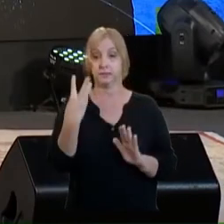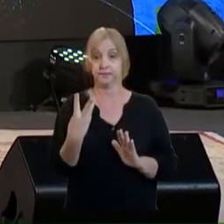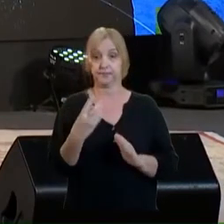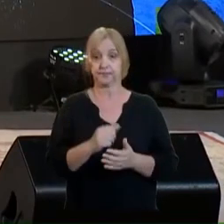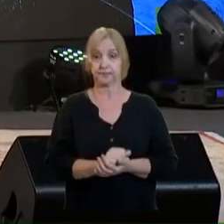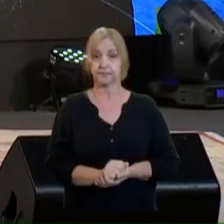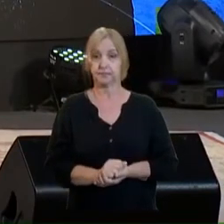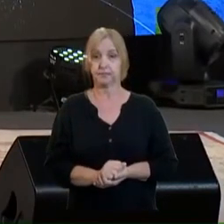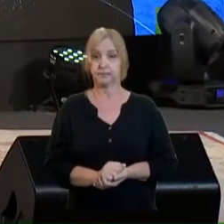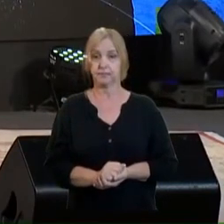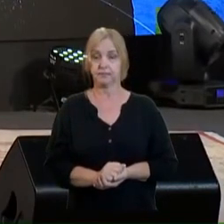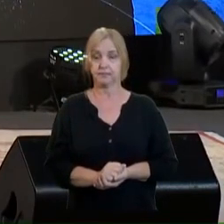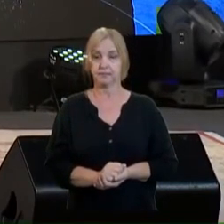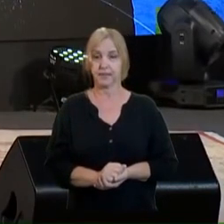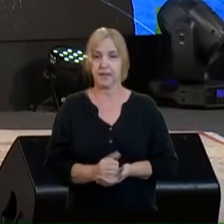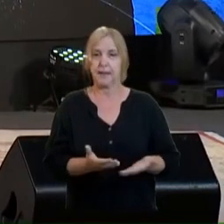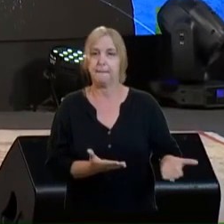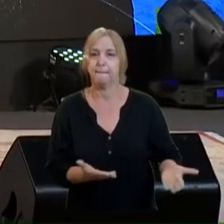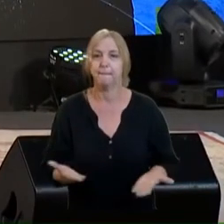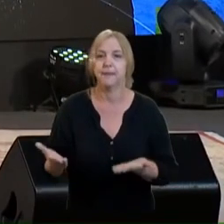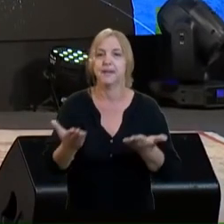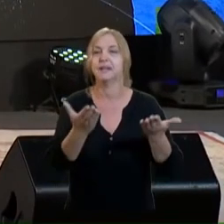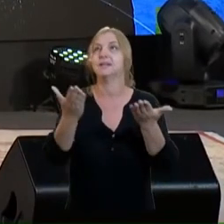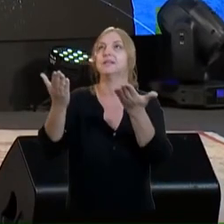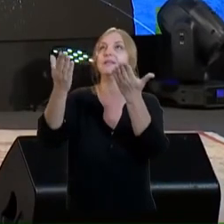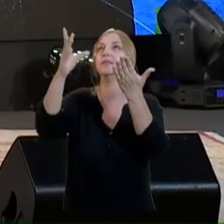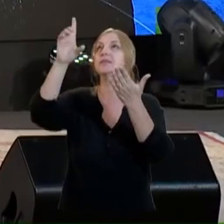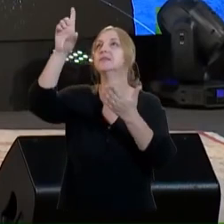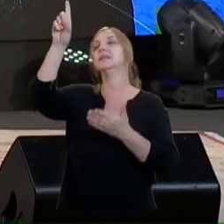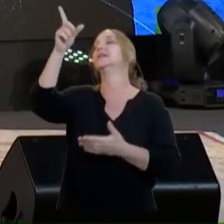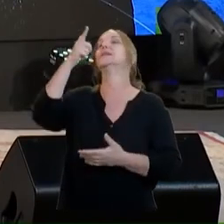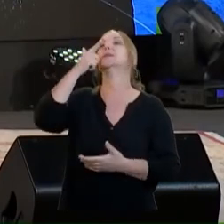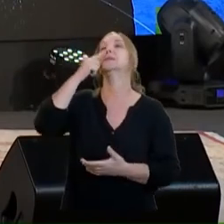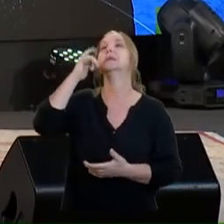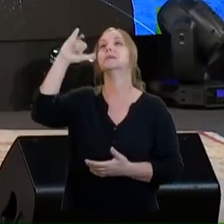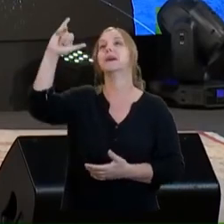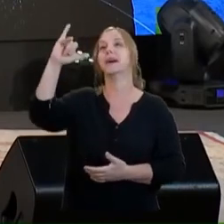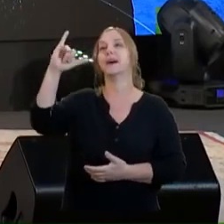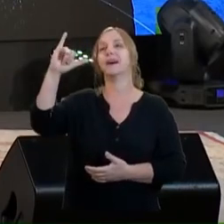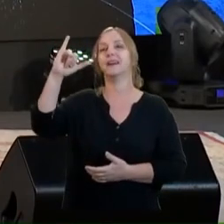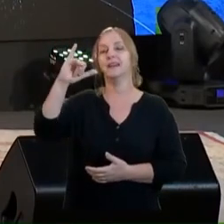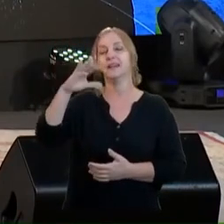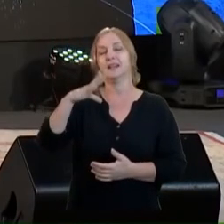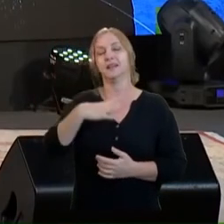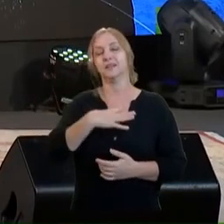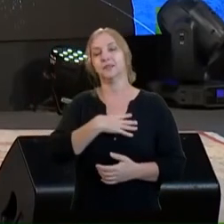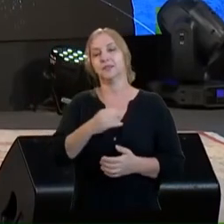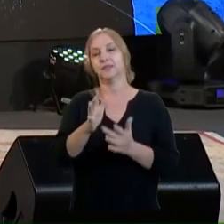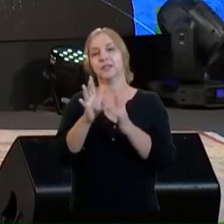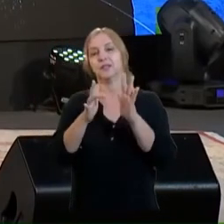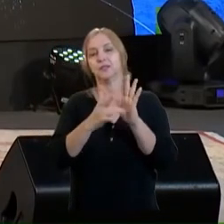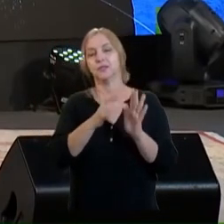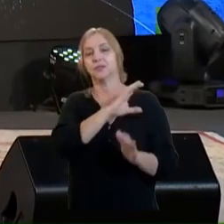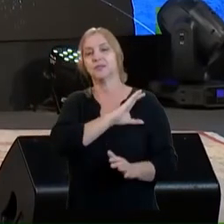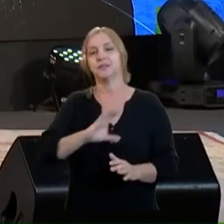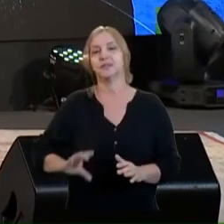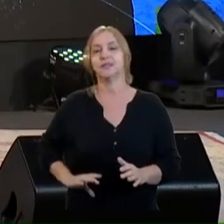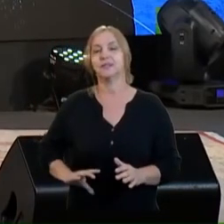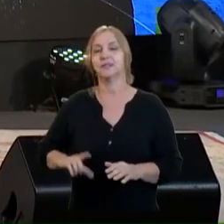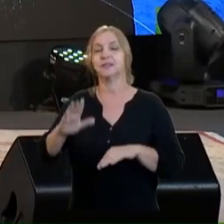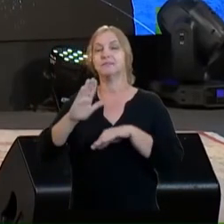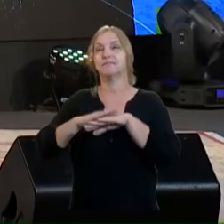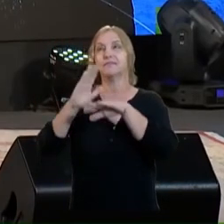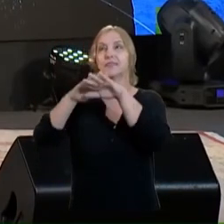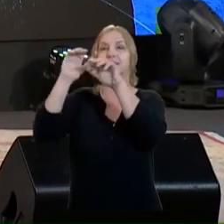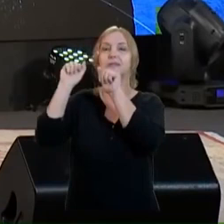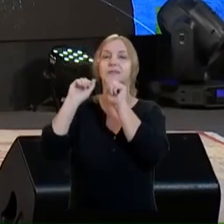assim: bendito Deus e Pai de nosso Senhor Jesus Cristo, que nos tem abençoado com